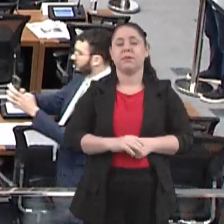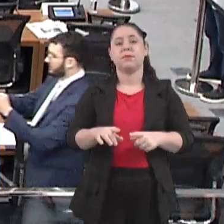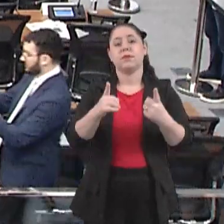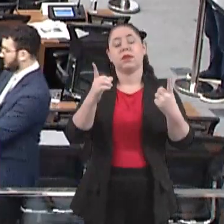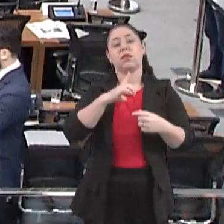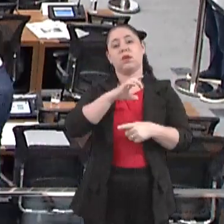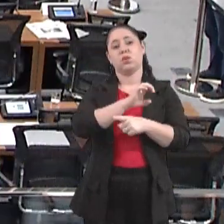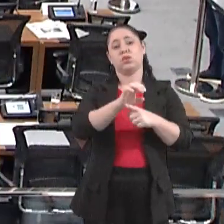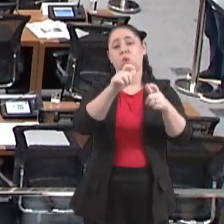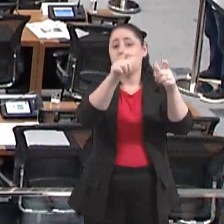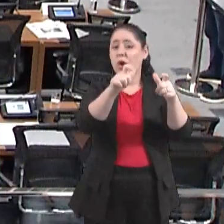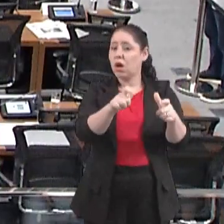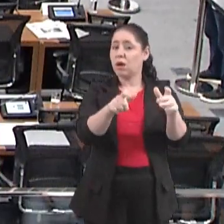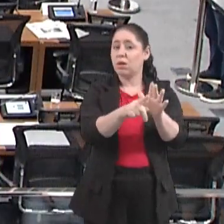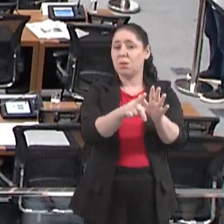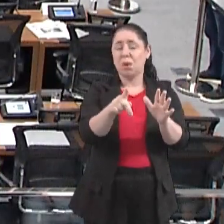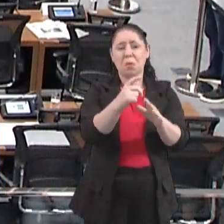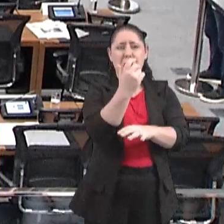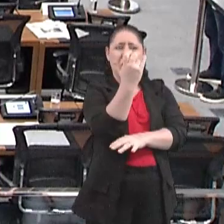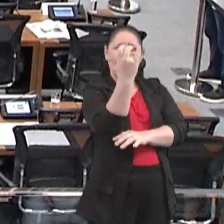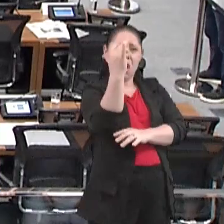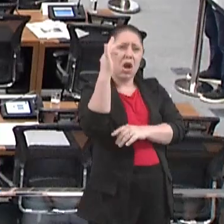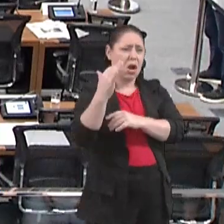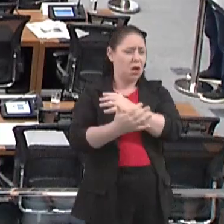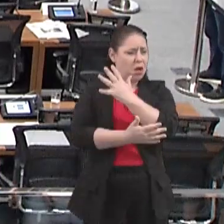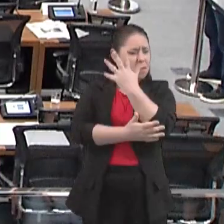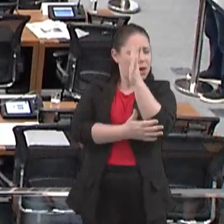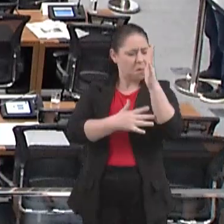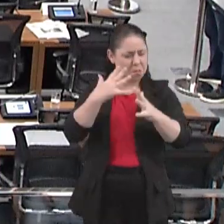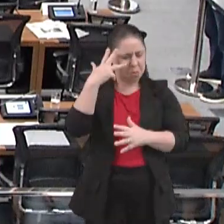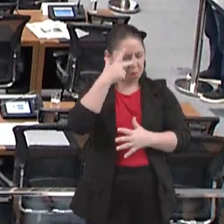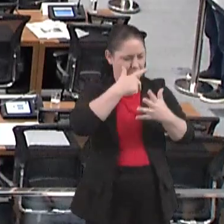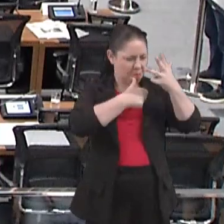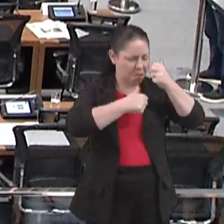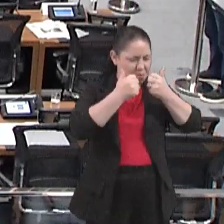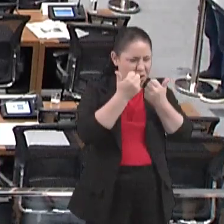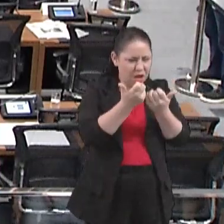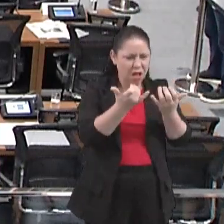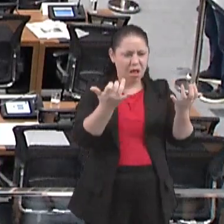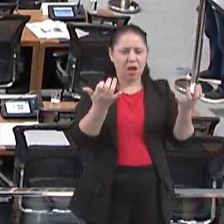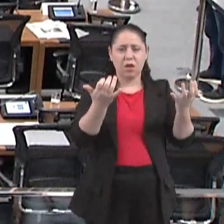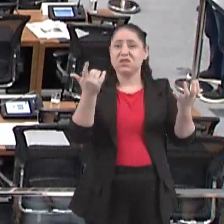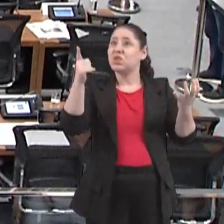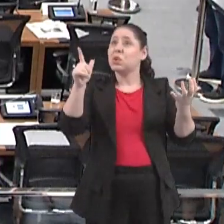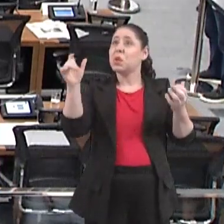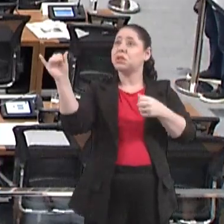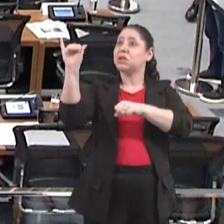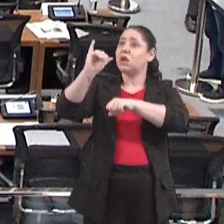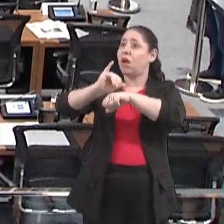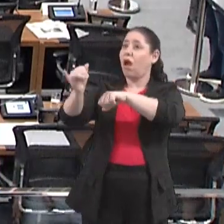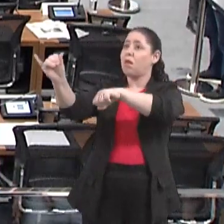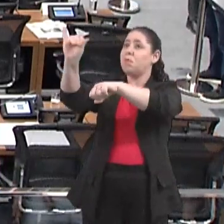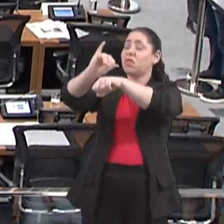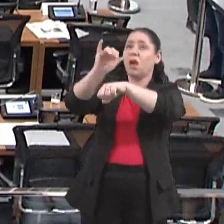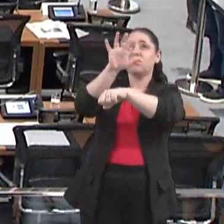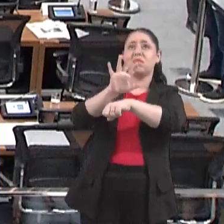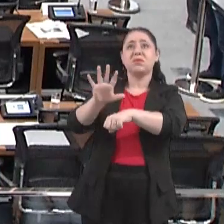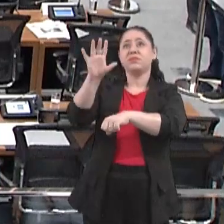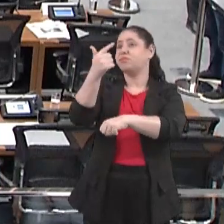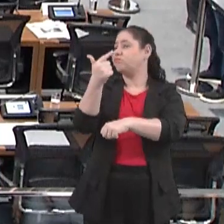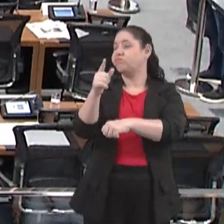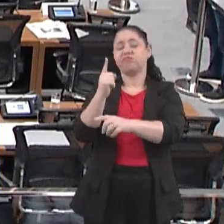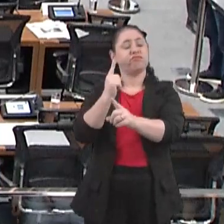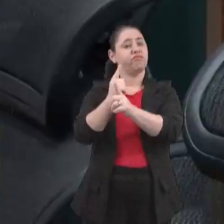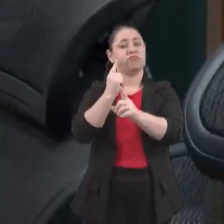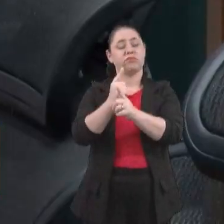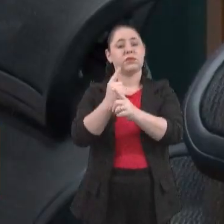aqui um espaço de tanta grandeza e que a gente não vê em muitas outras capitais. Então, a gente tem que preservar